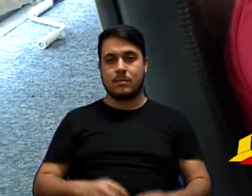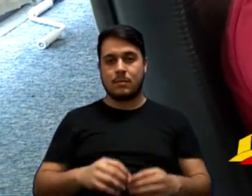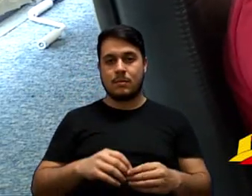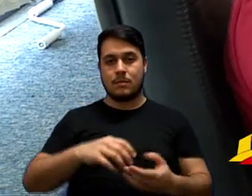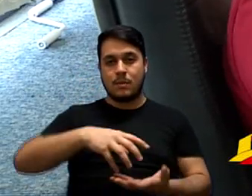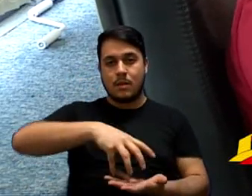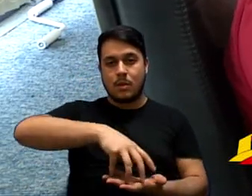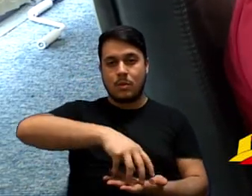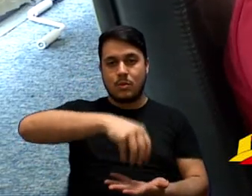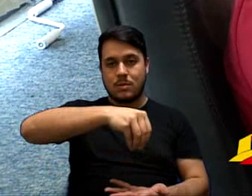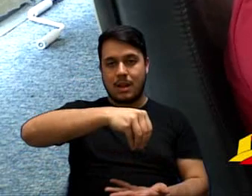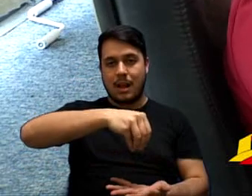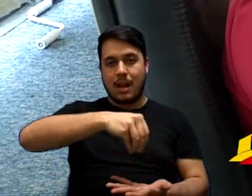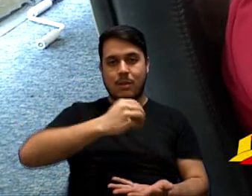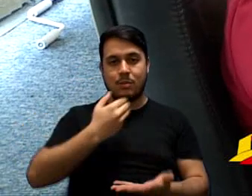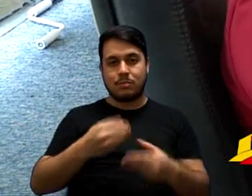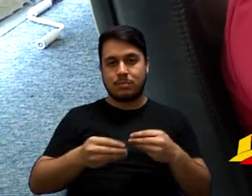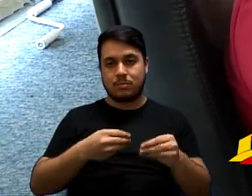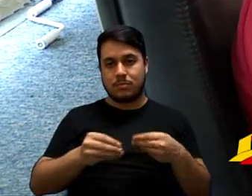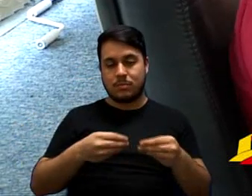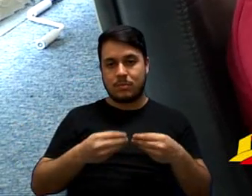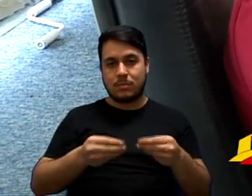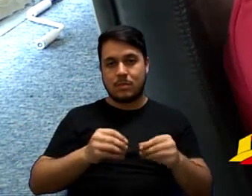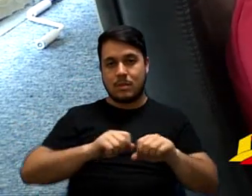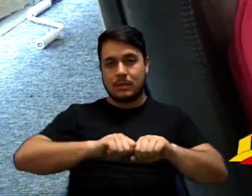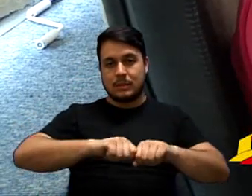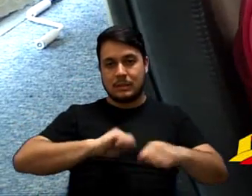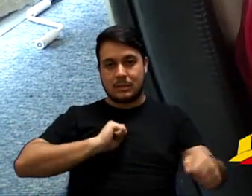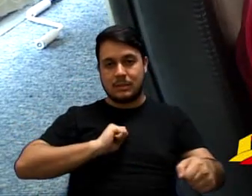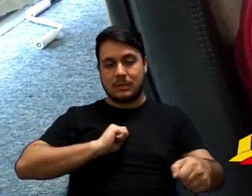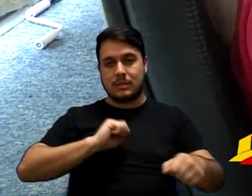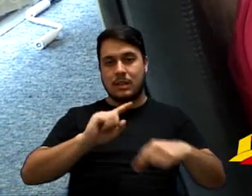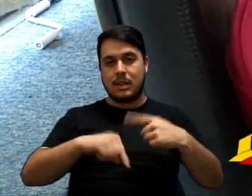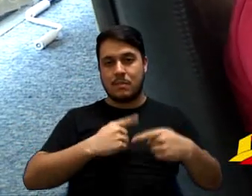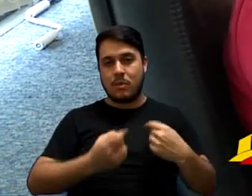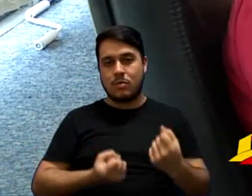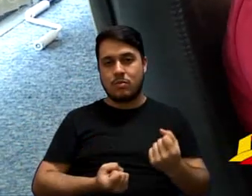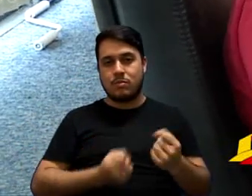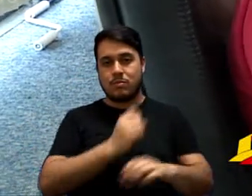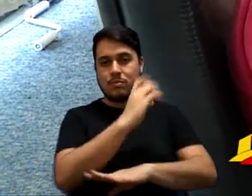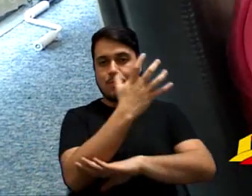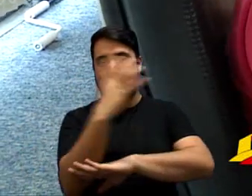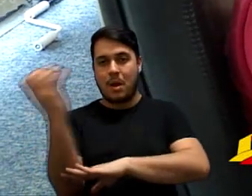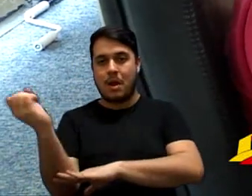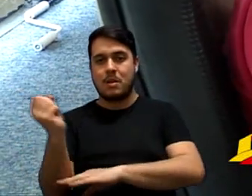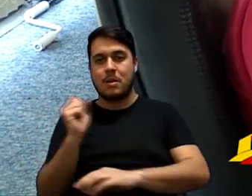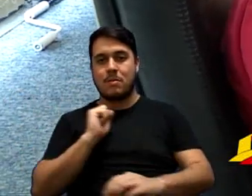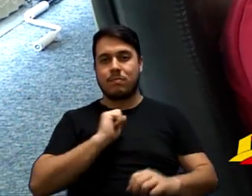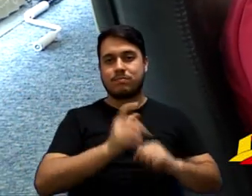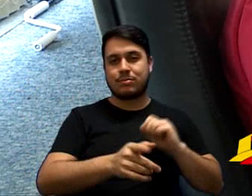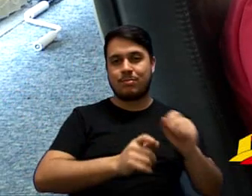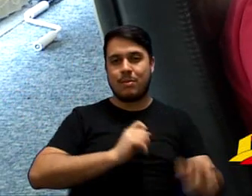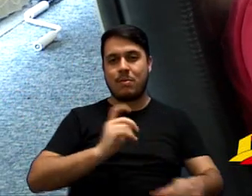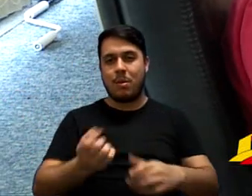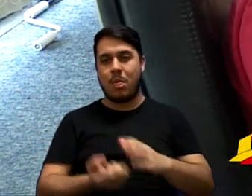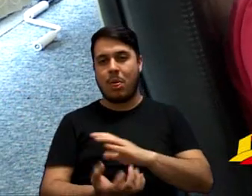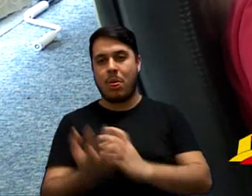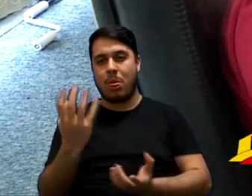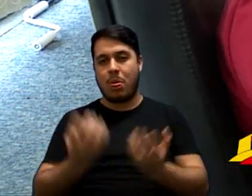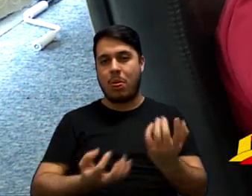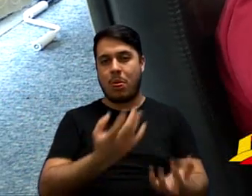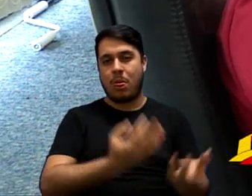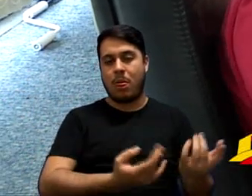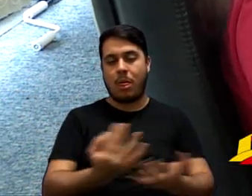saco plástico é plantar novas mudas rasgaram e tacaram fogo no meio da floresta então isso vem acontecendo de uma em uma escala grande